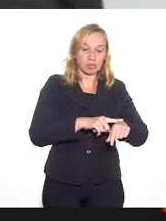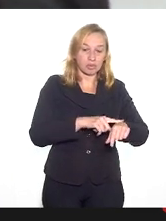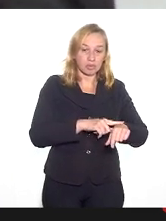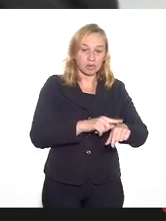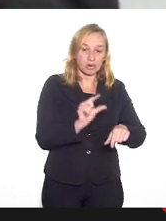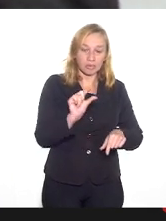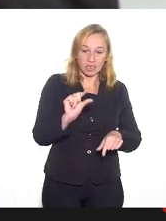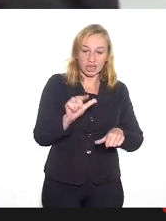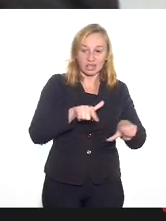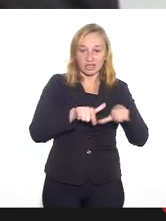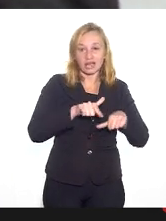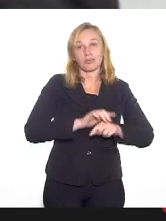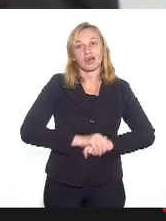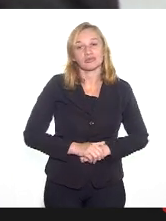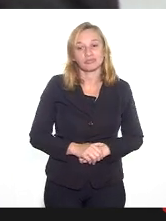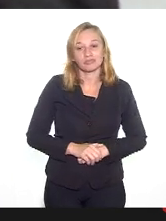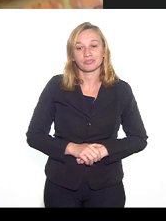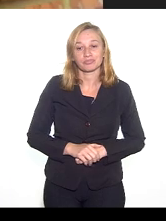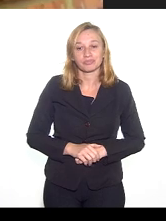requerido aqui